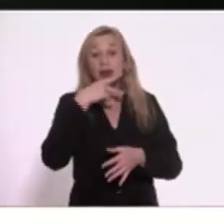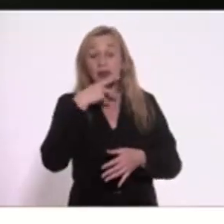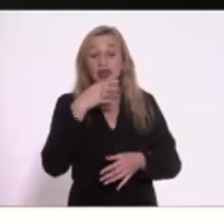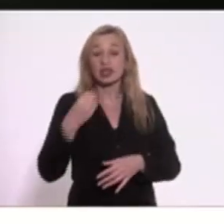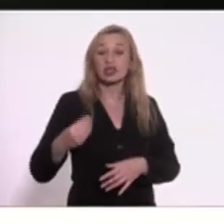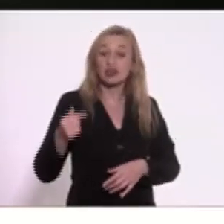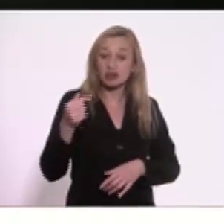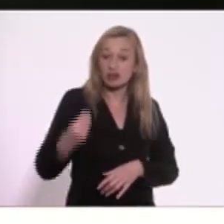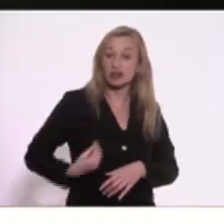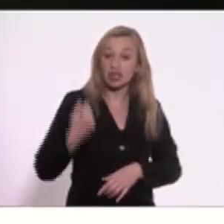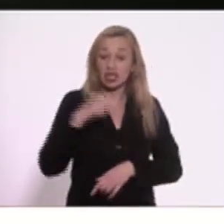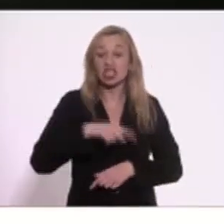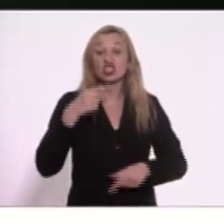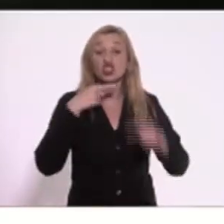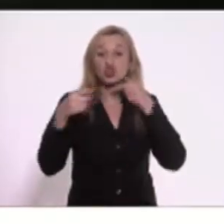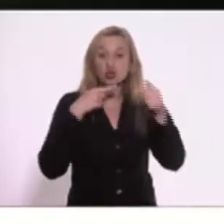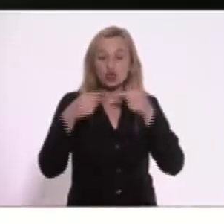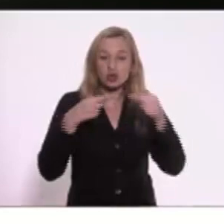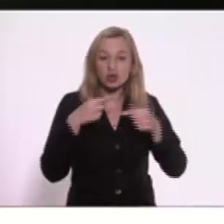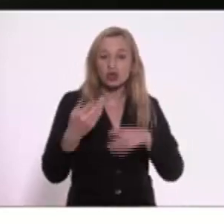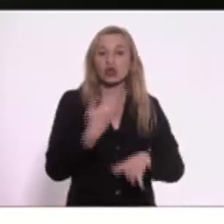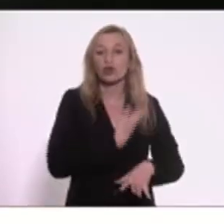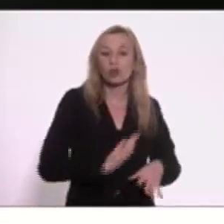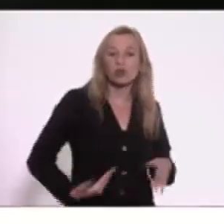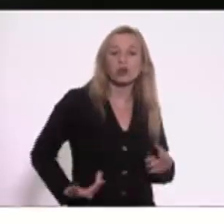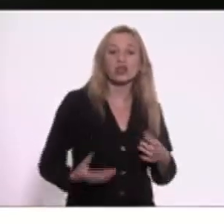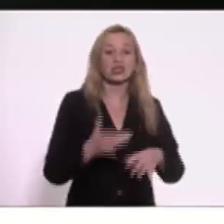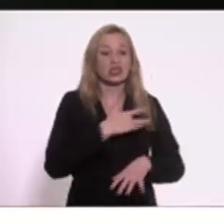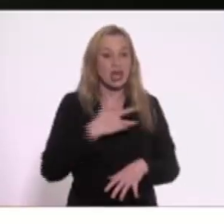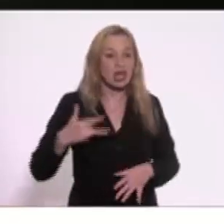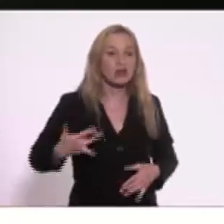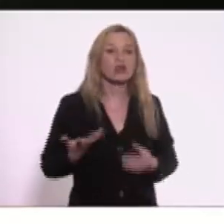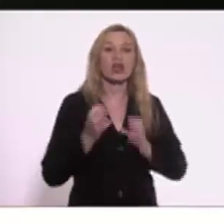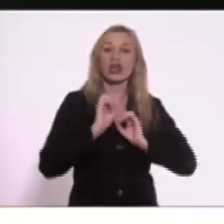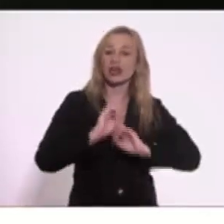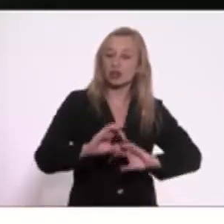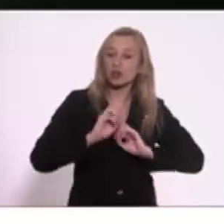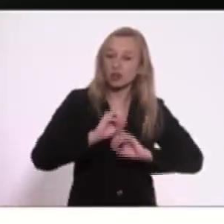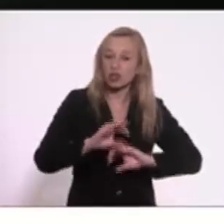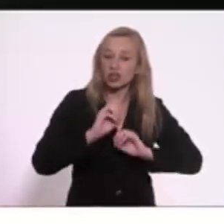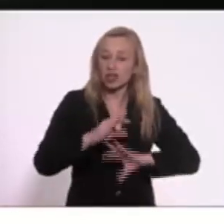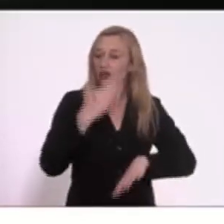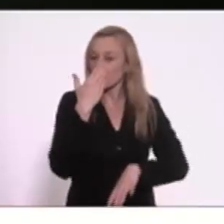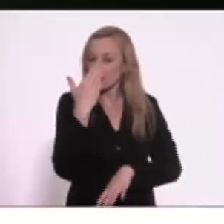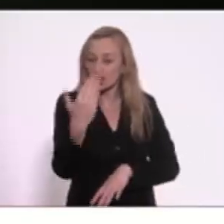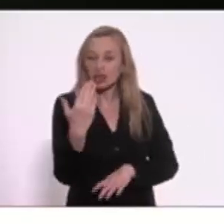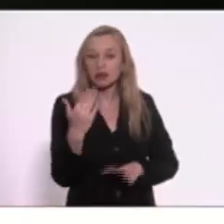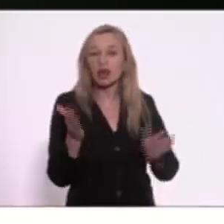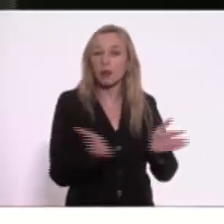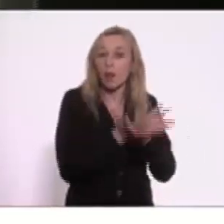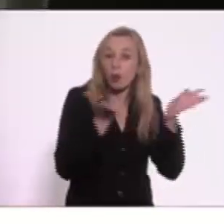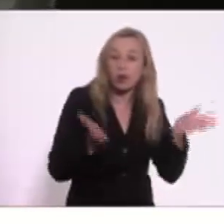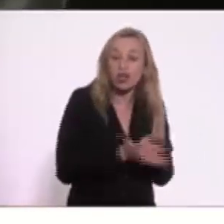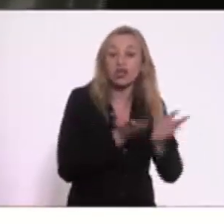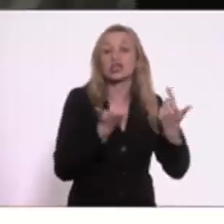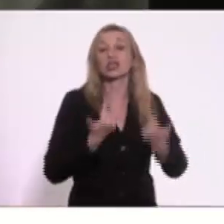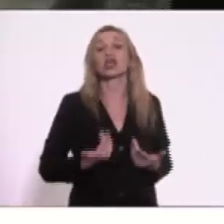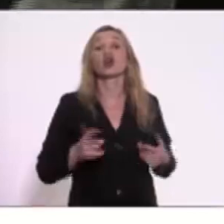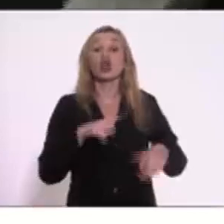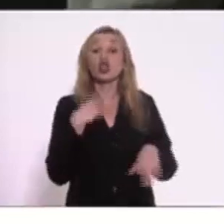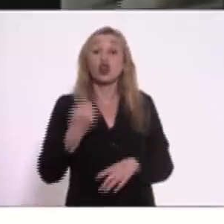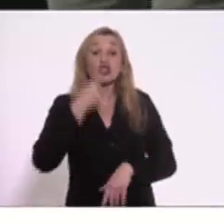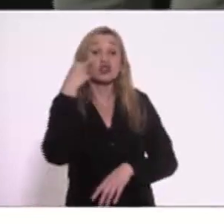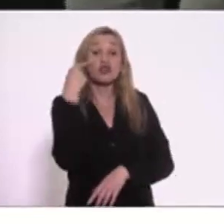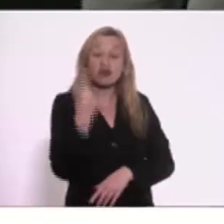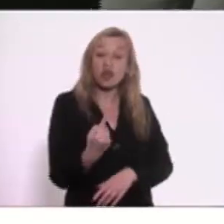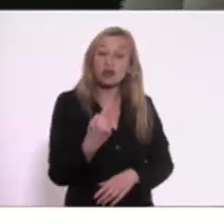aqui discutindo política pública de saúde, educação, de enfrentamento à pobreza, e o que nós